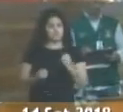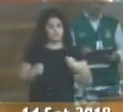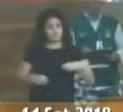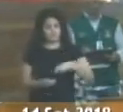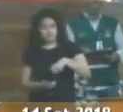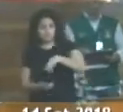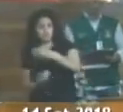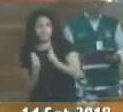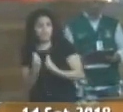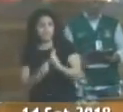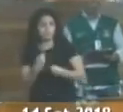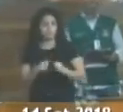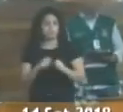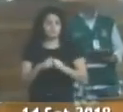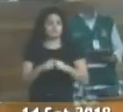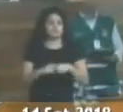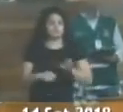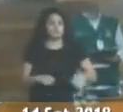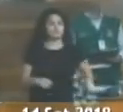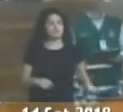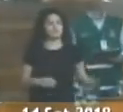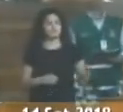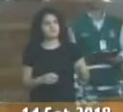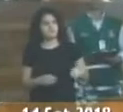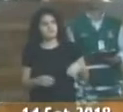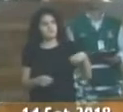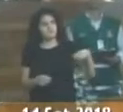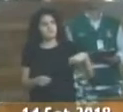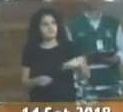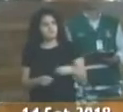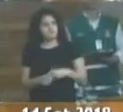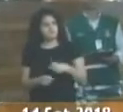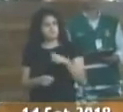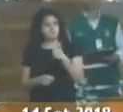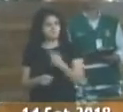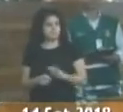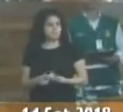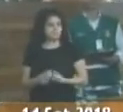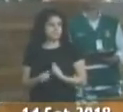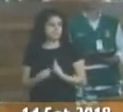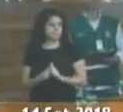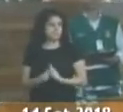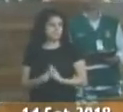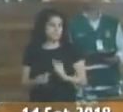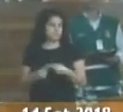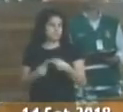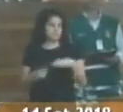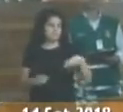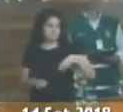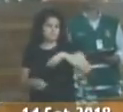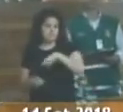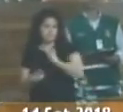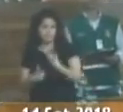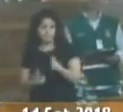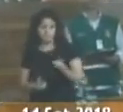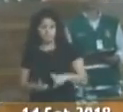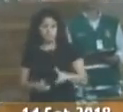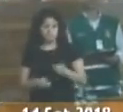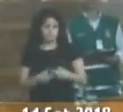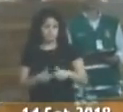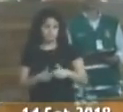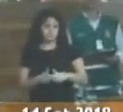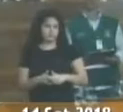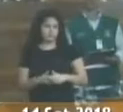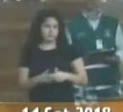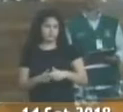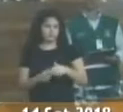uma criança para fazer no mínimo uma hora de trilha sem condições nenhuma? porque a trilha não tem nenhum tipo de manutenção. Tem uma